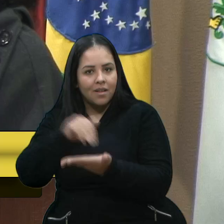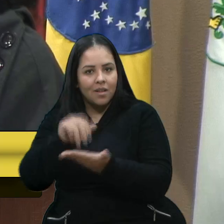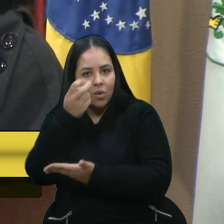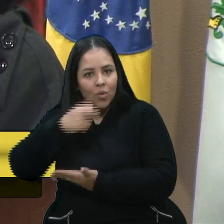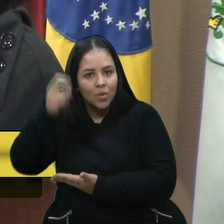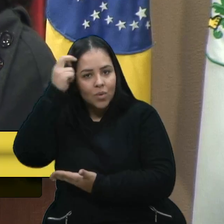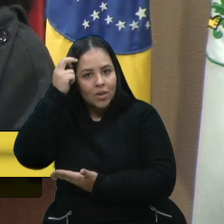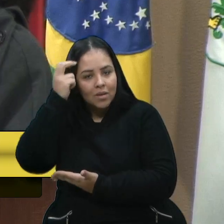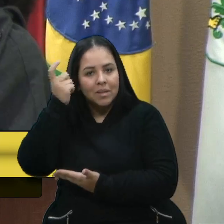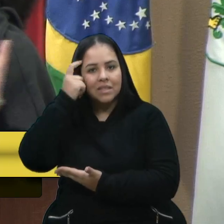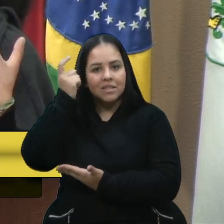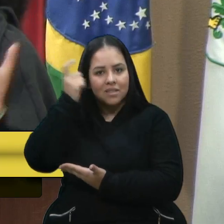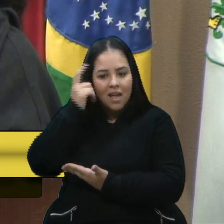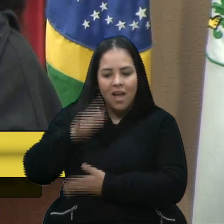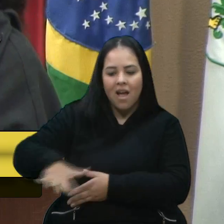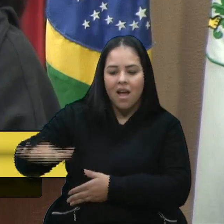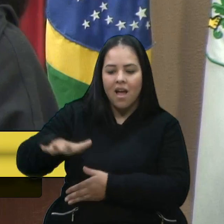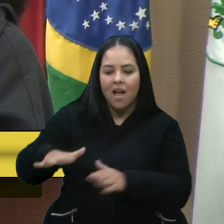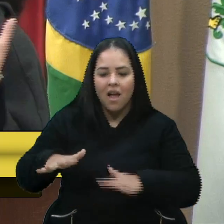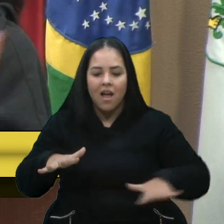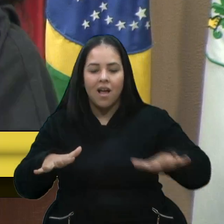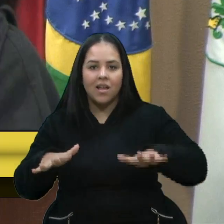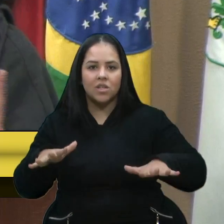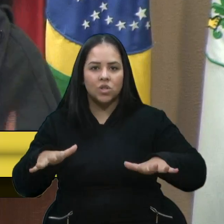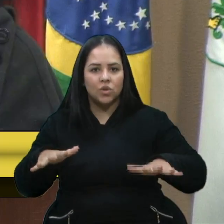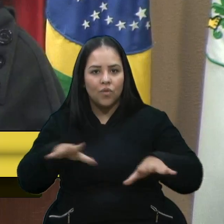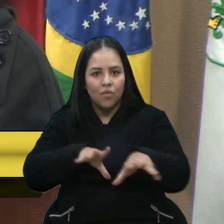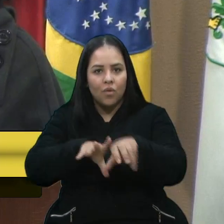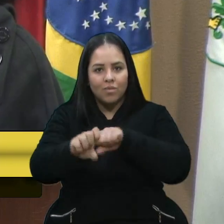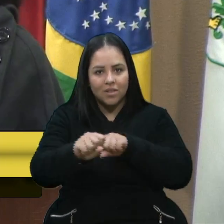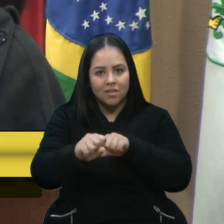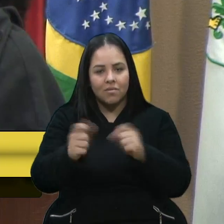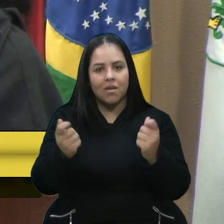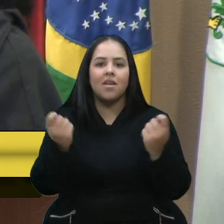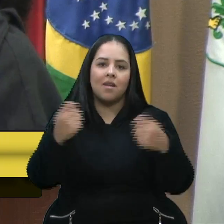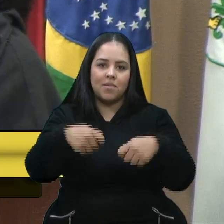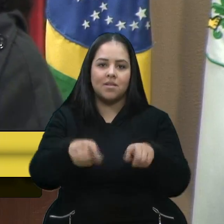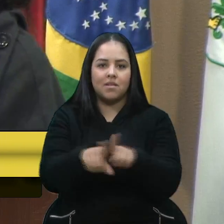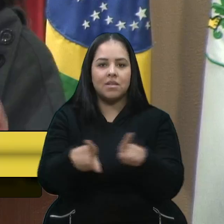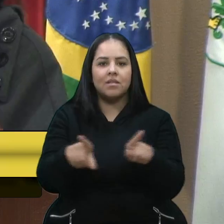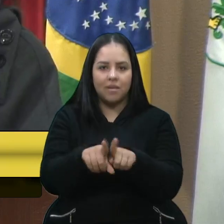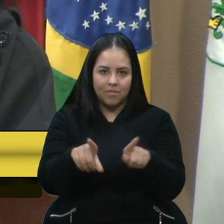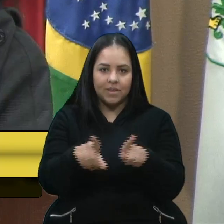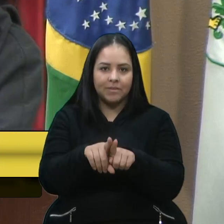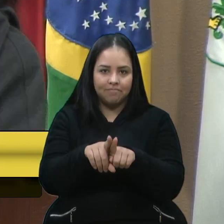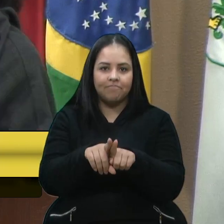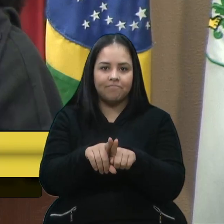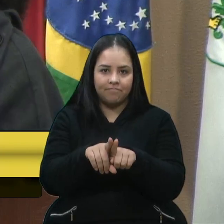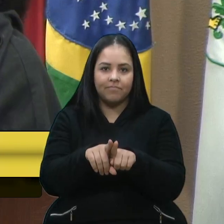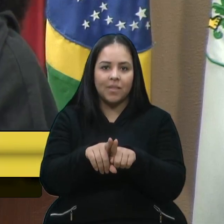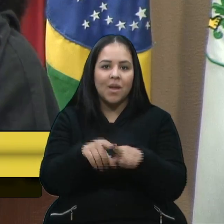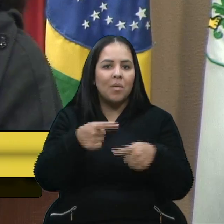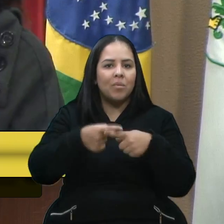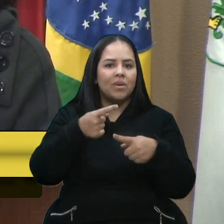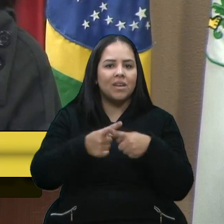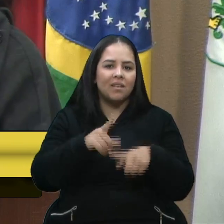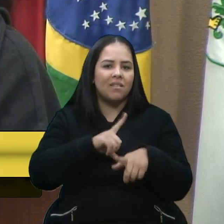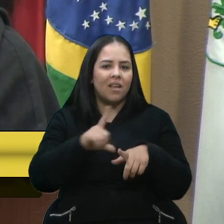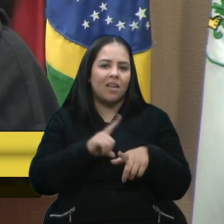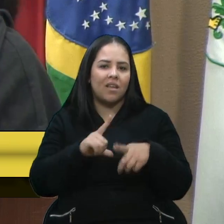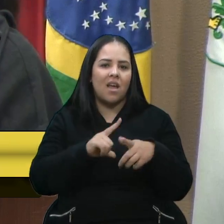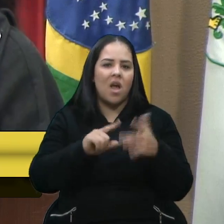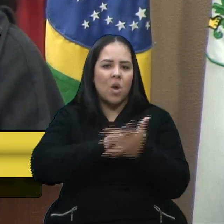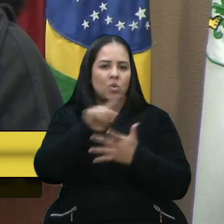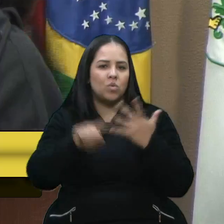pensar espaços de formação e de capacitação. Porque muitas vezes, inclusive, os termos utilizados dentro